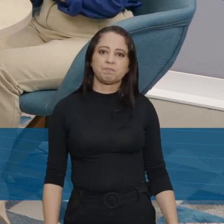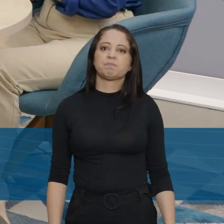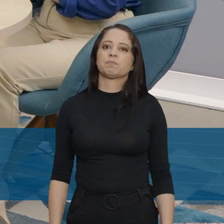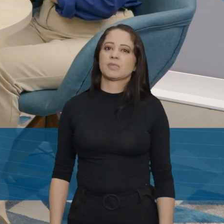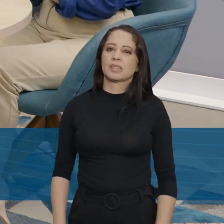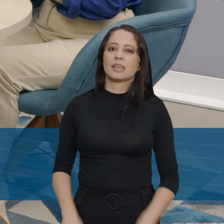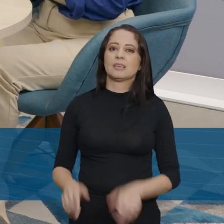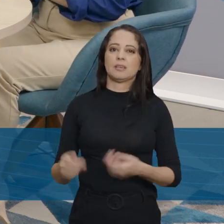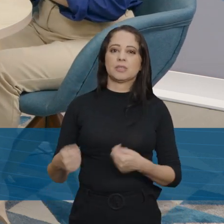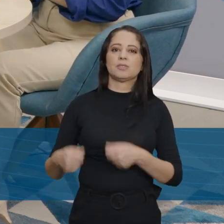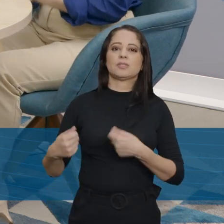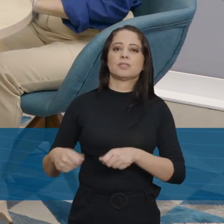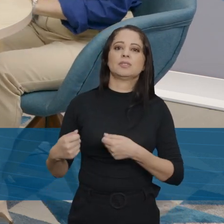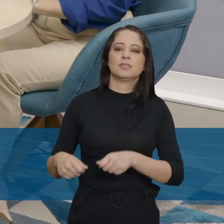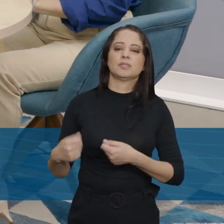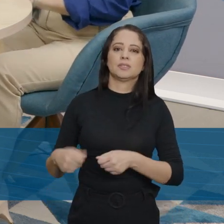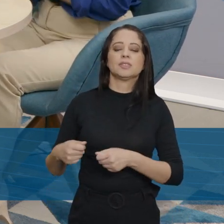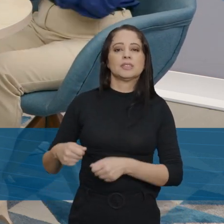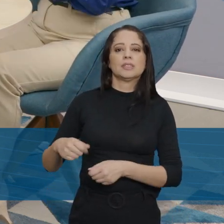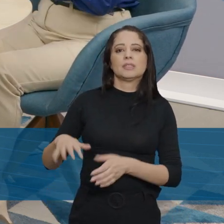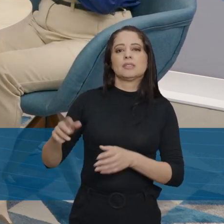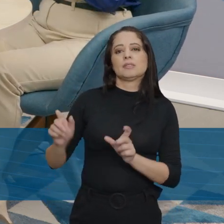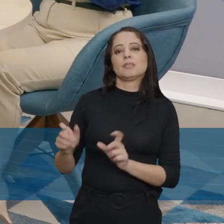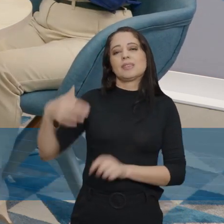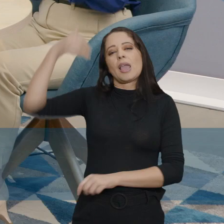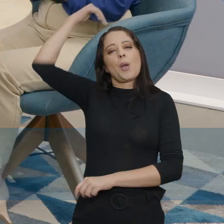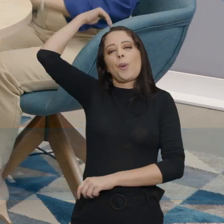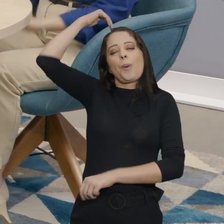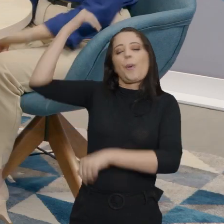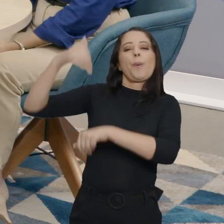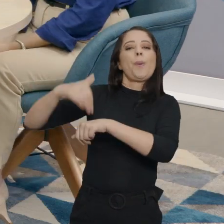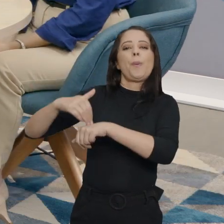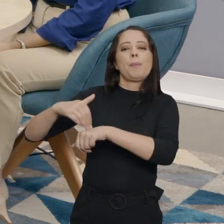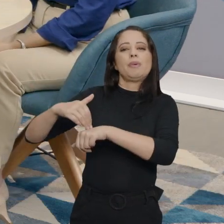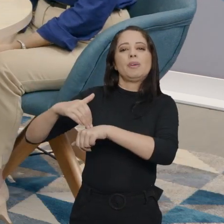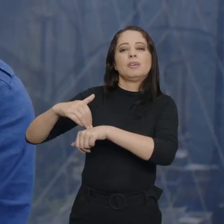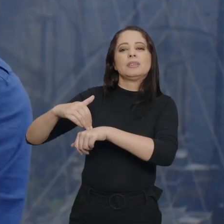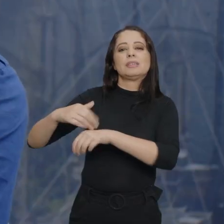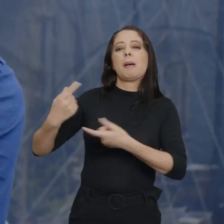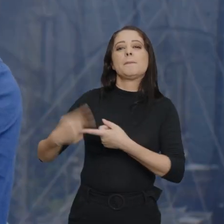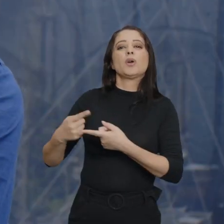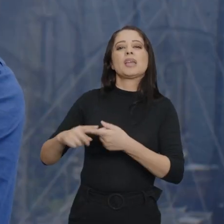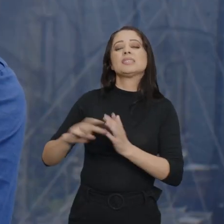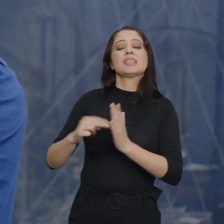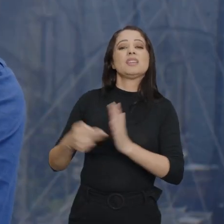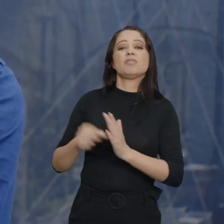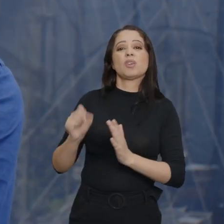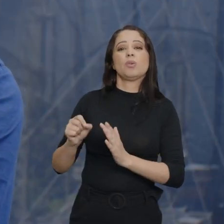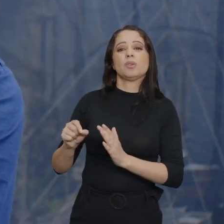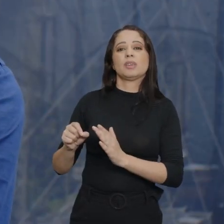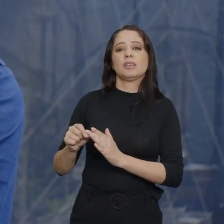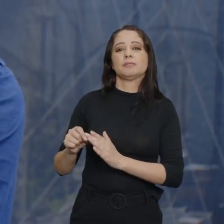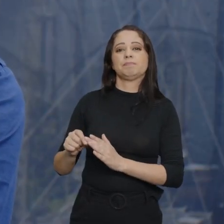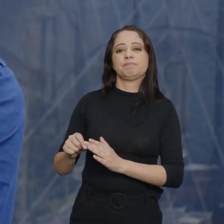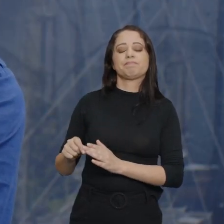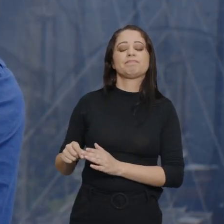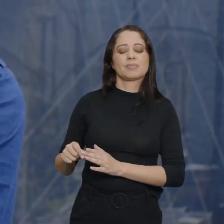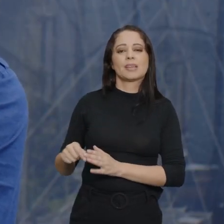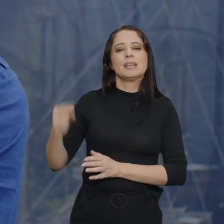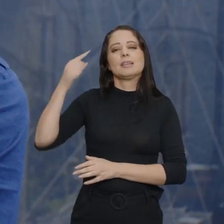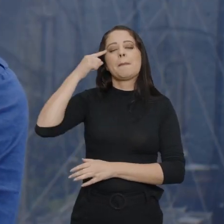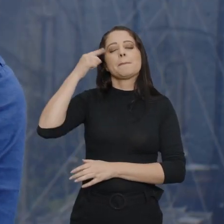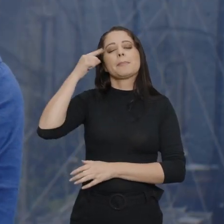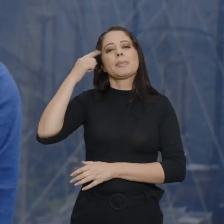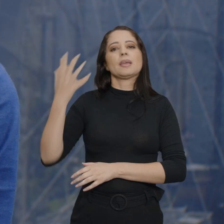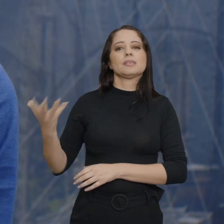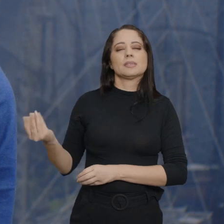tipo, da culpa também da vítima, que a vítima se culpa, é porque ela já vivencia isso bastante também dentro da sociedade. Se a gente